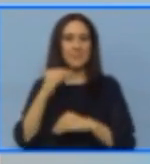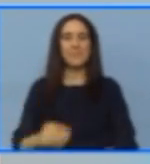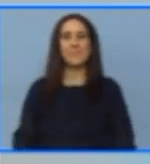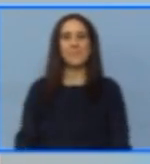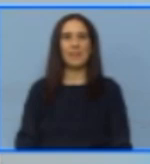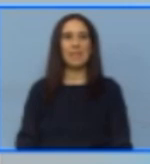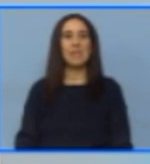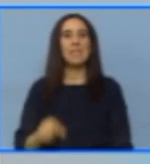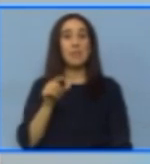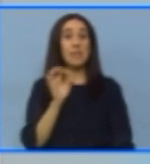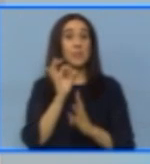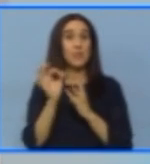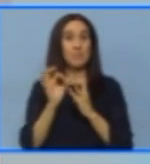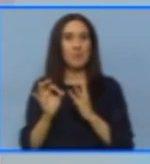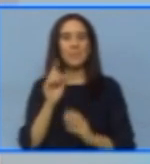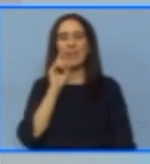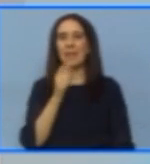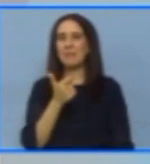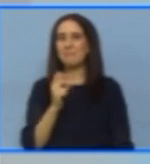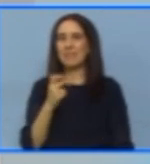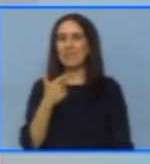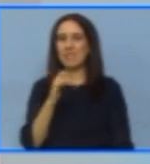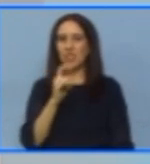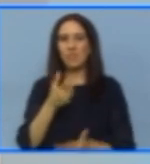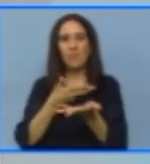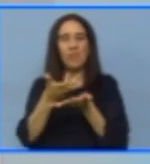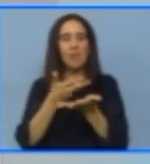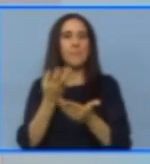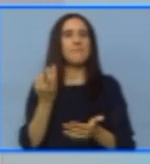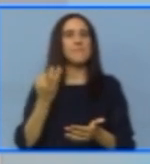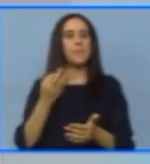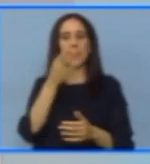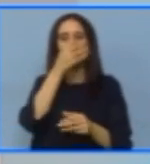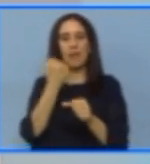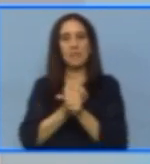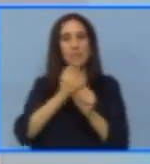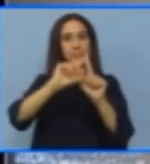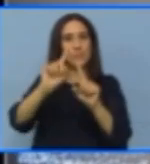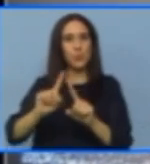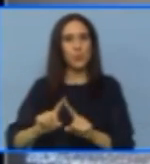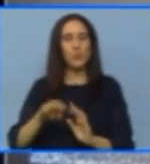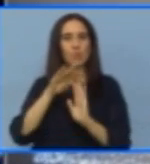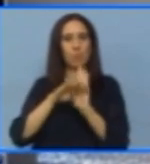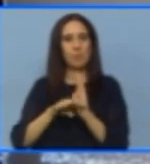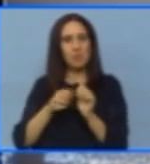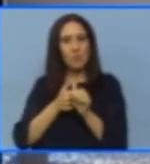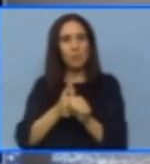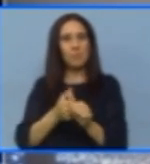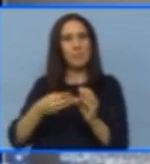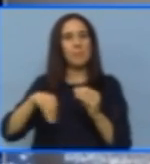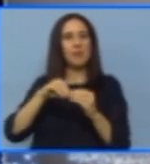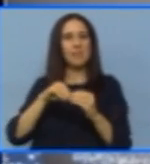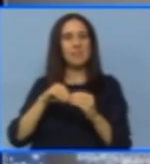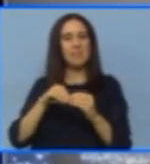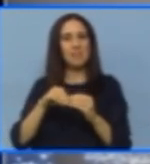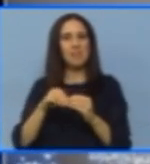que gostava também de falar com a Beatriz. De facto, no meio de um conjunto de atividades, de uma programação a cumprir, há também esta